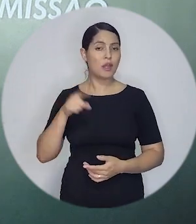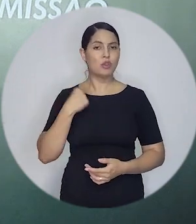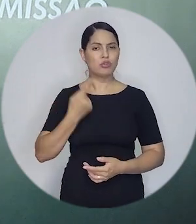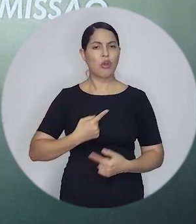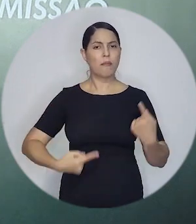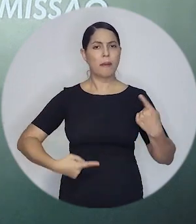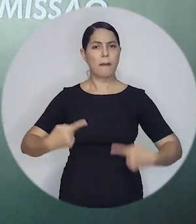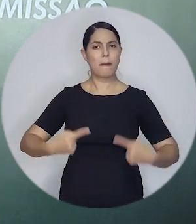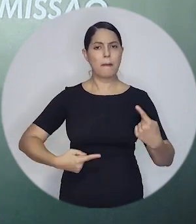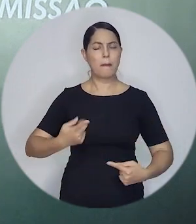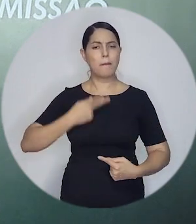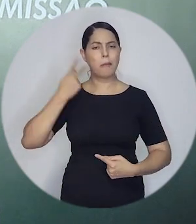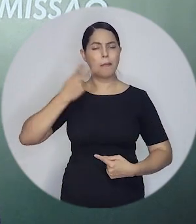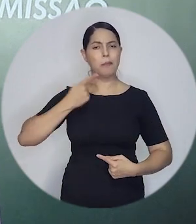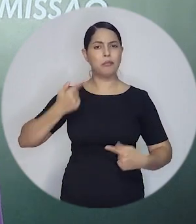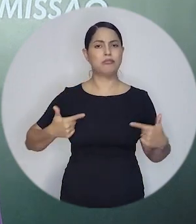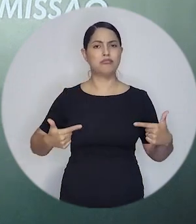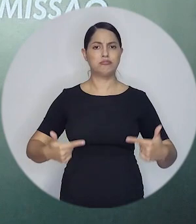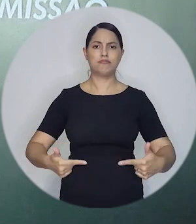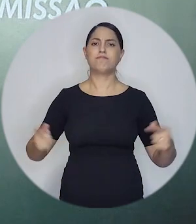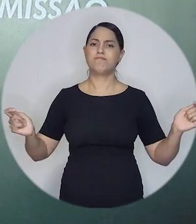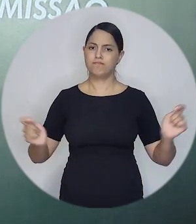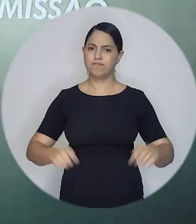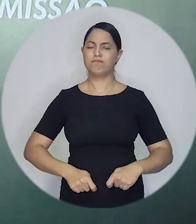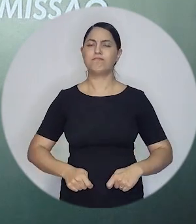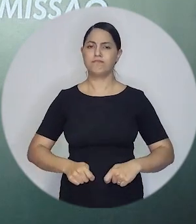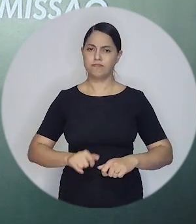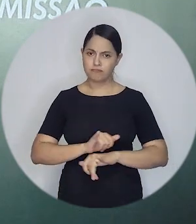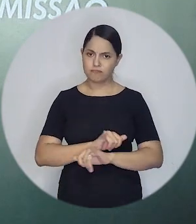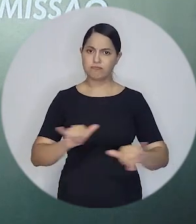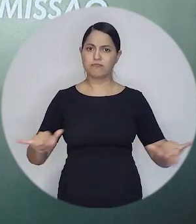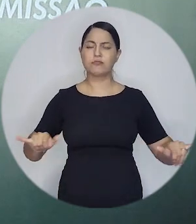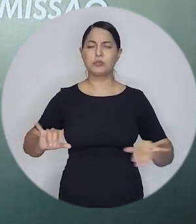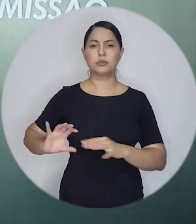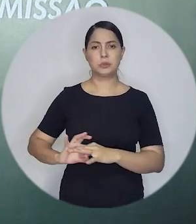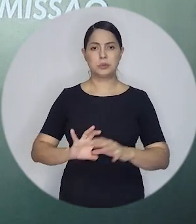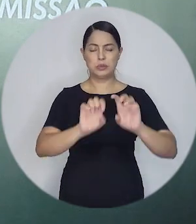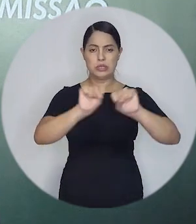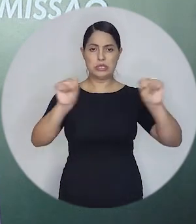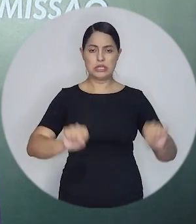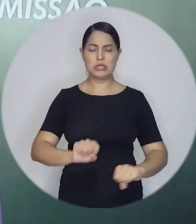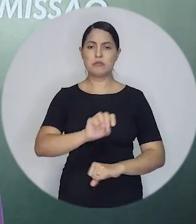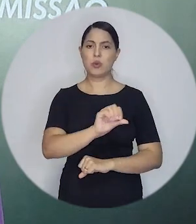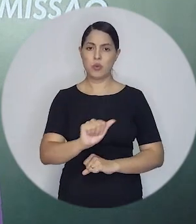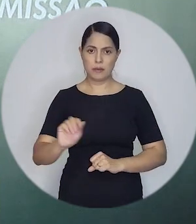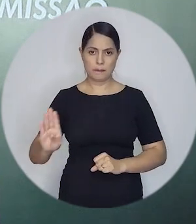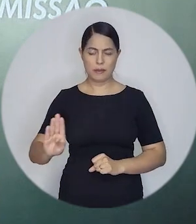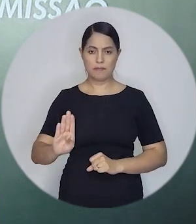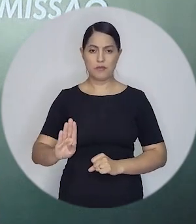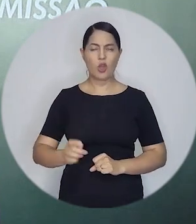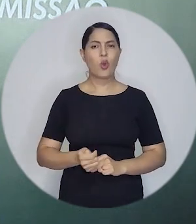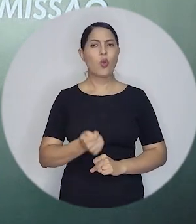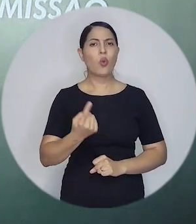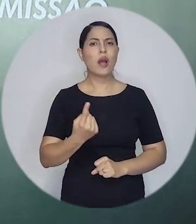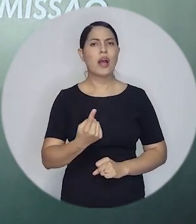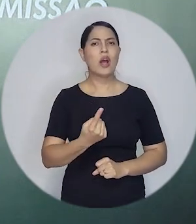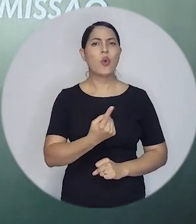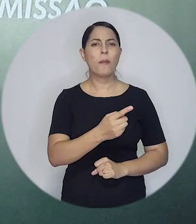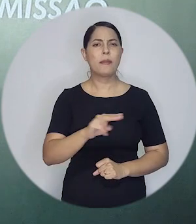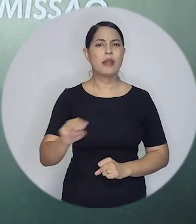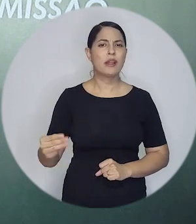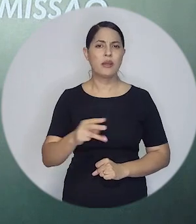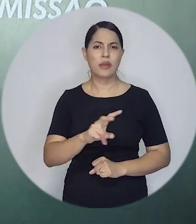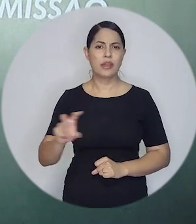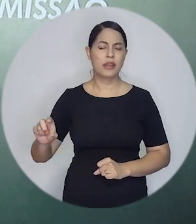Simonetti, nós temos políticas afirmativas muito bem definidas e postas para o nosso sistema OAB e para os